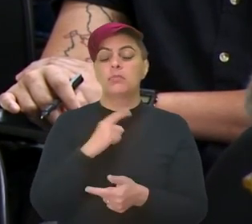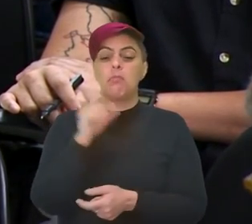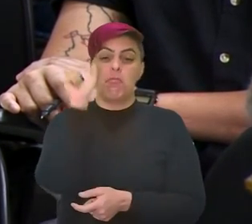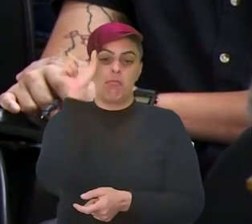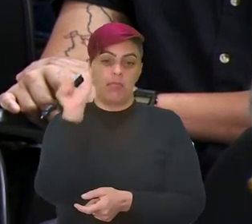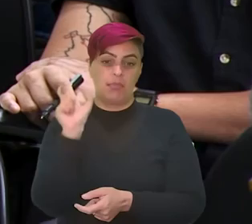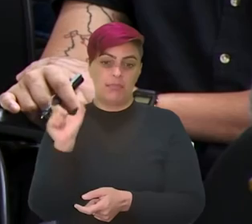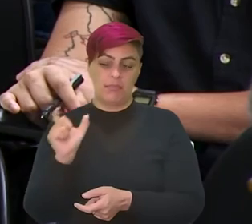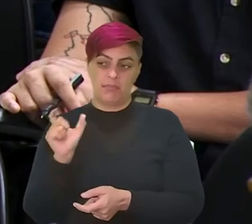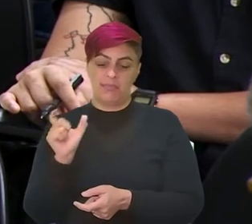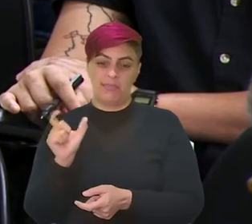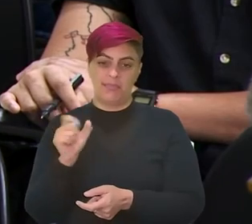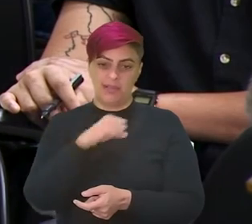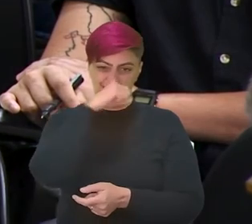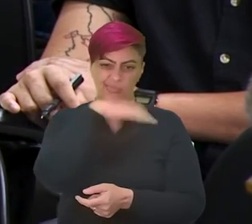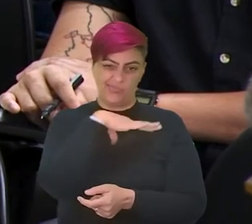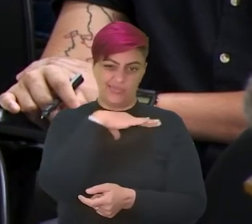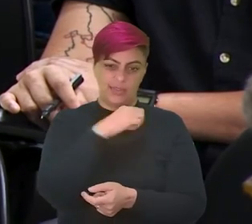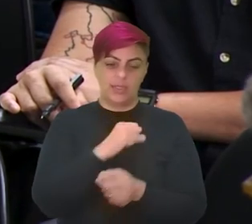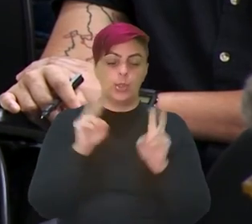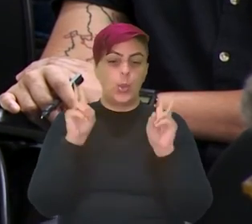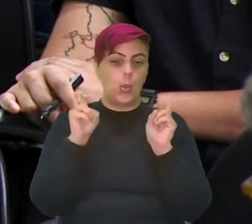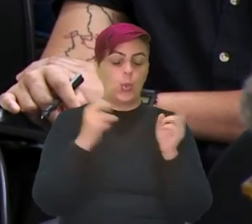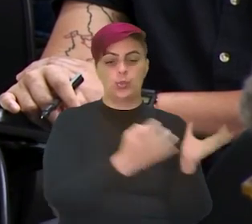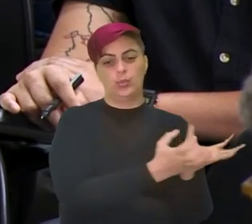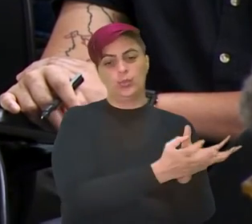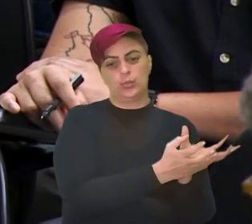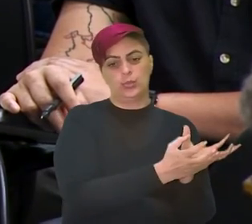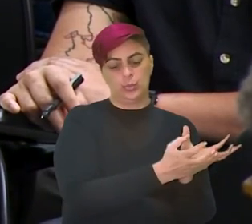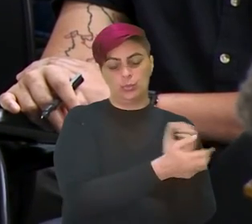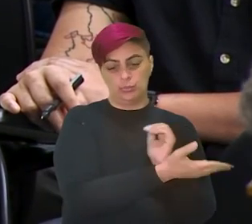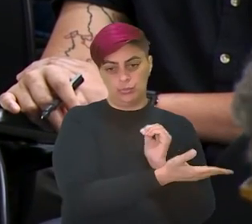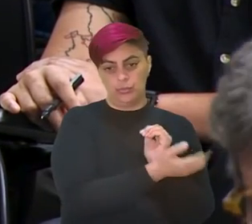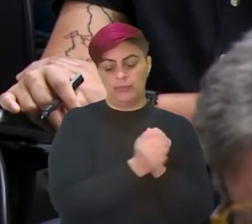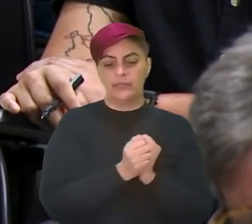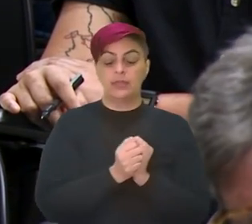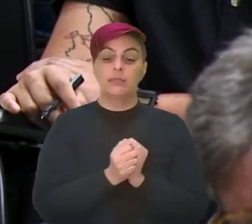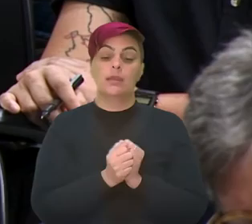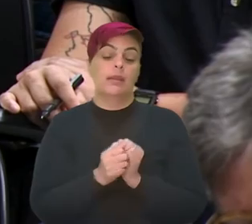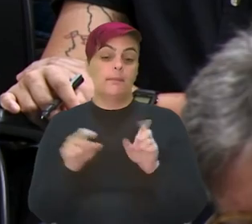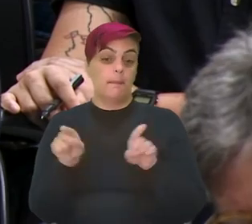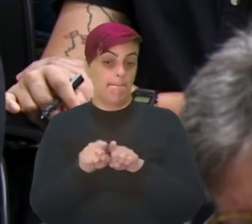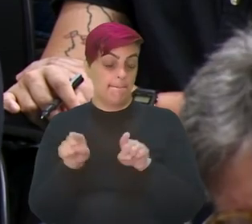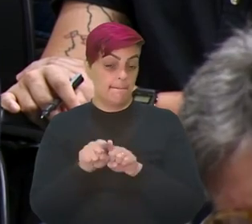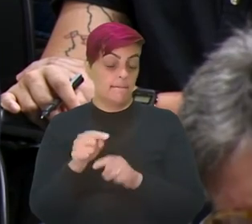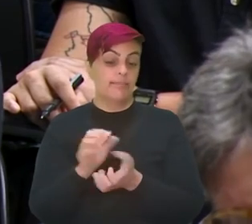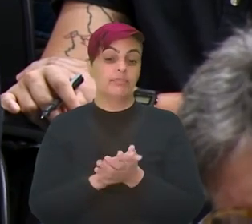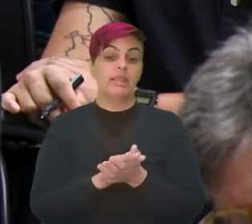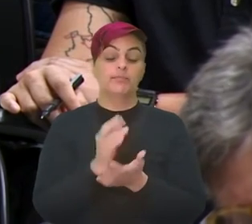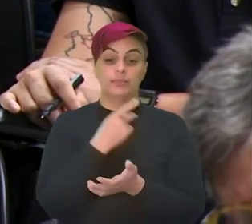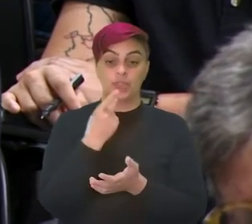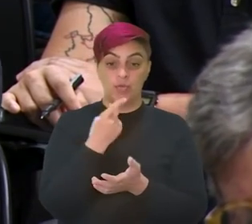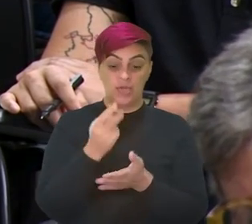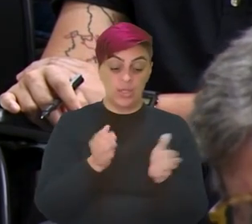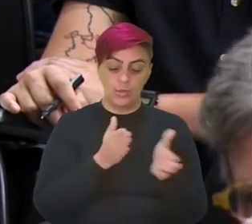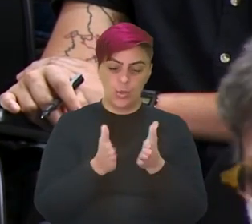nativos. E mais interessante ainda é que, numa palestra anterior, a senhora falava que, na época, ele estava lendo Freud. Então, os diários